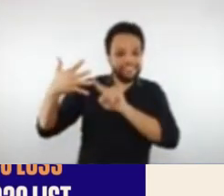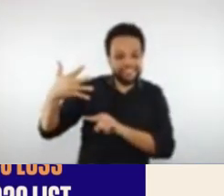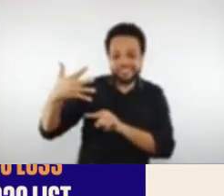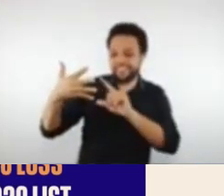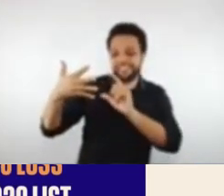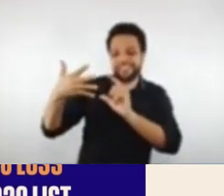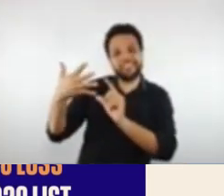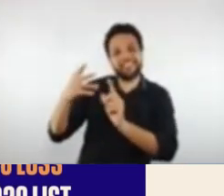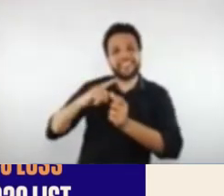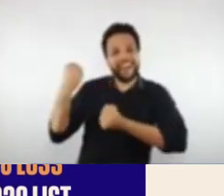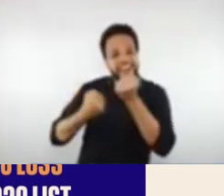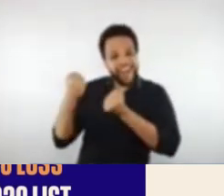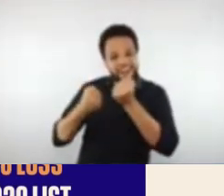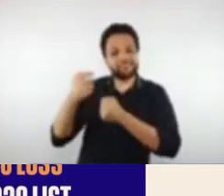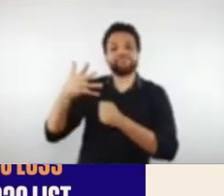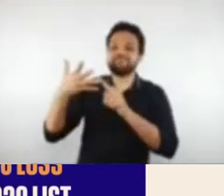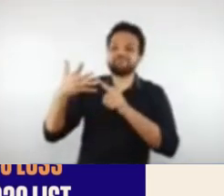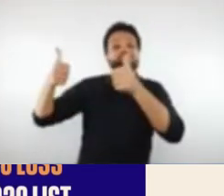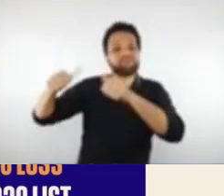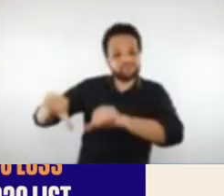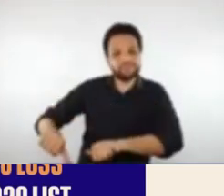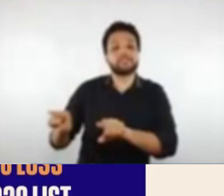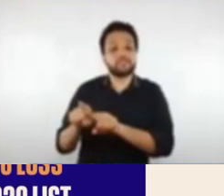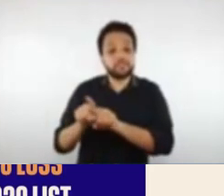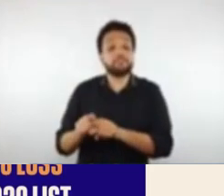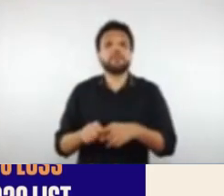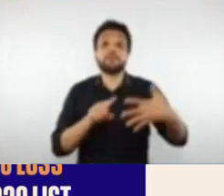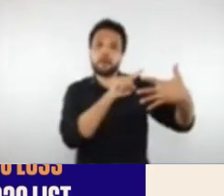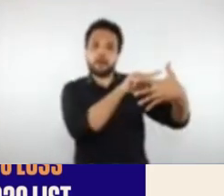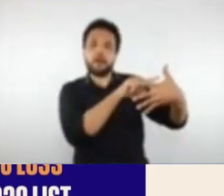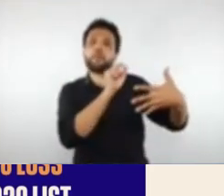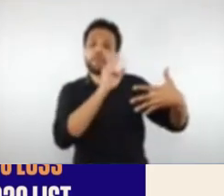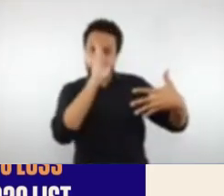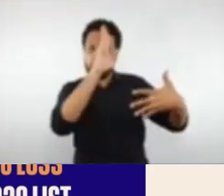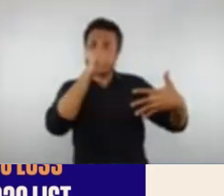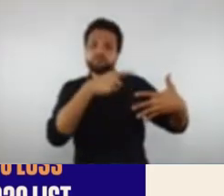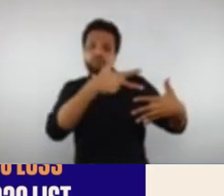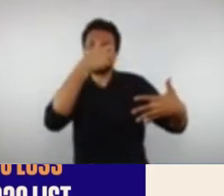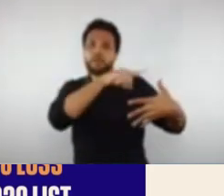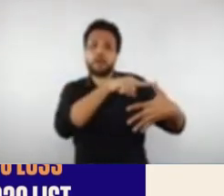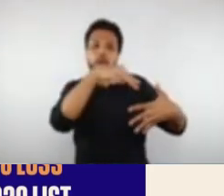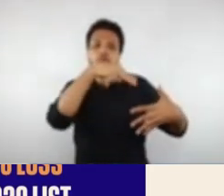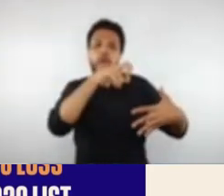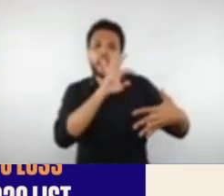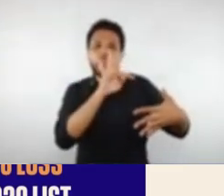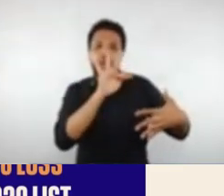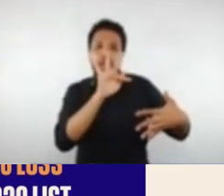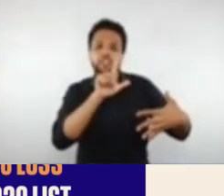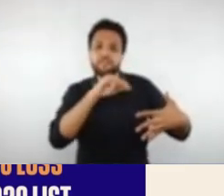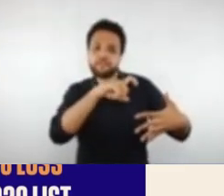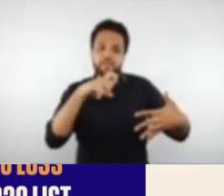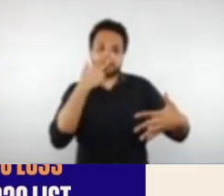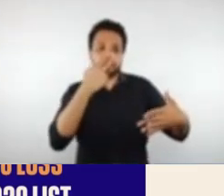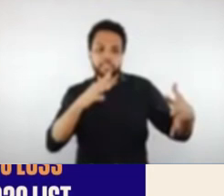perdeu valor, e chama a atenção a Netflix, como a empresa que mais ganhou valor de